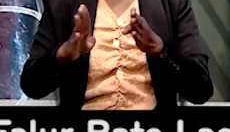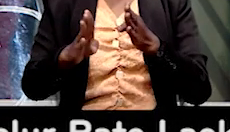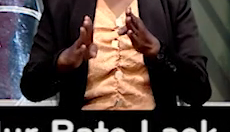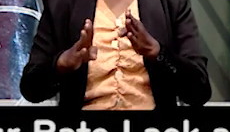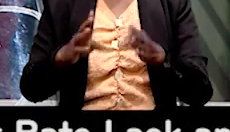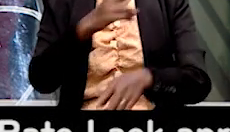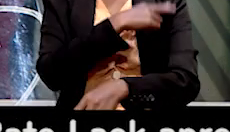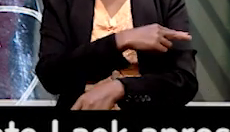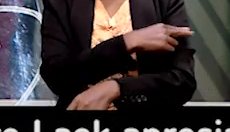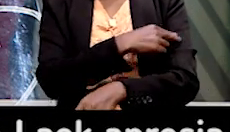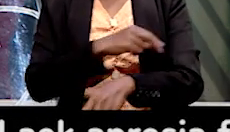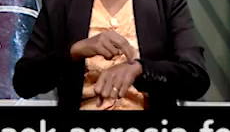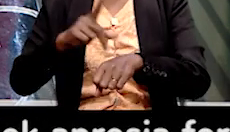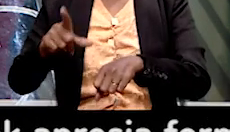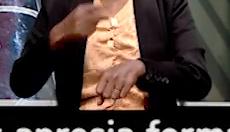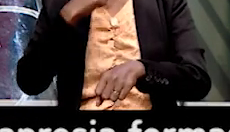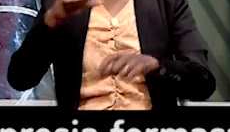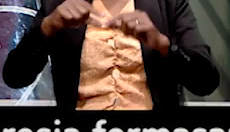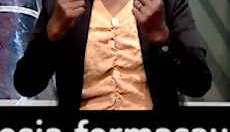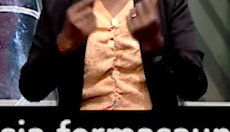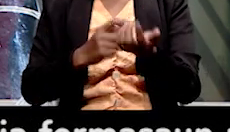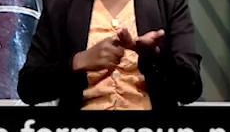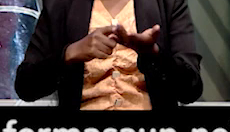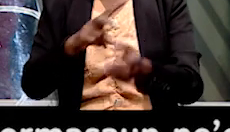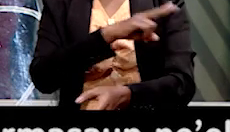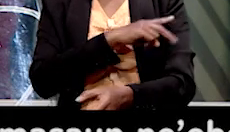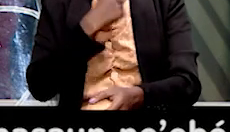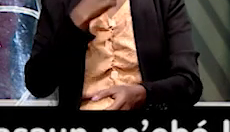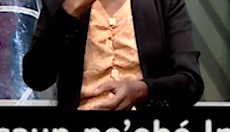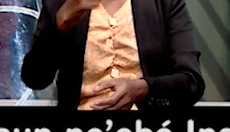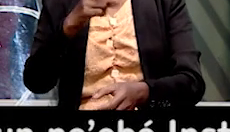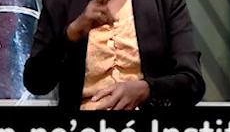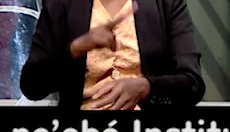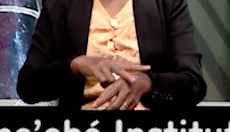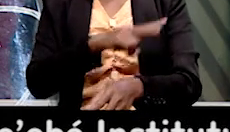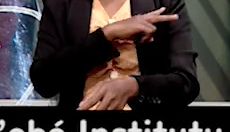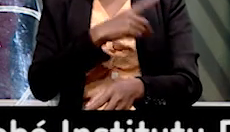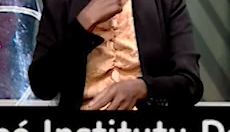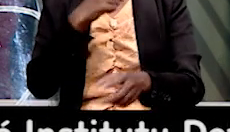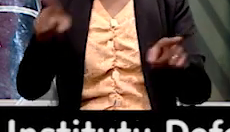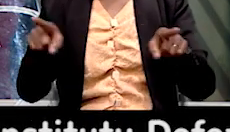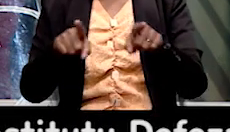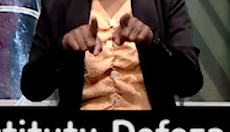Guirio Valadares Ateten, equipa técnico vacinação suspende vacina vial nebe saiona gelo.